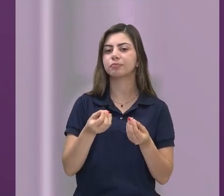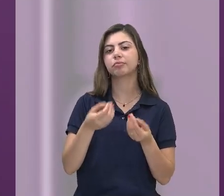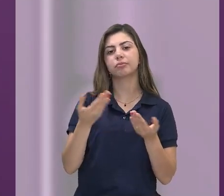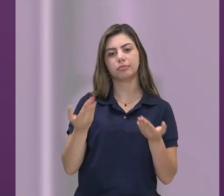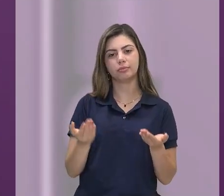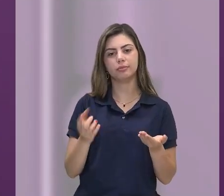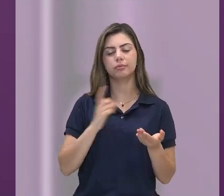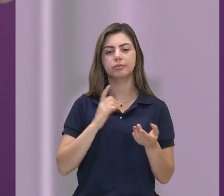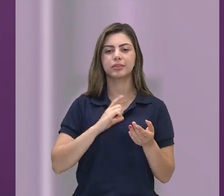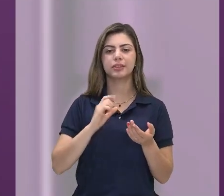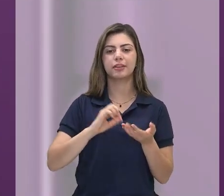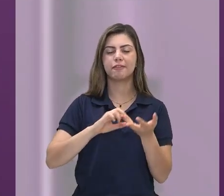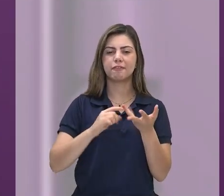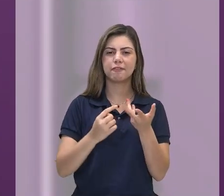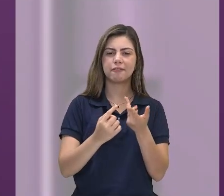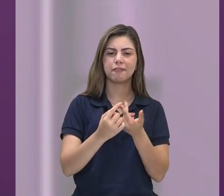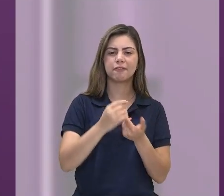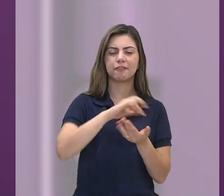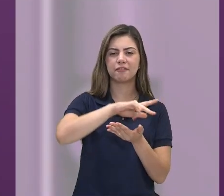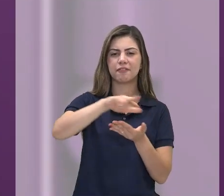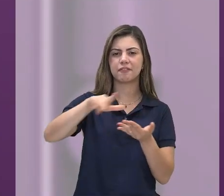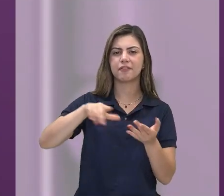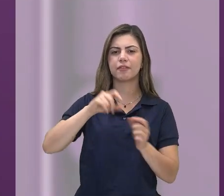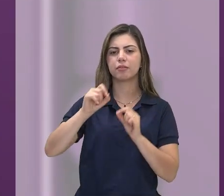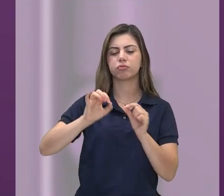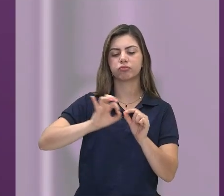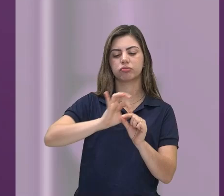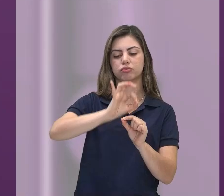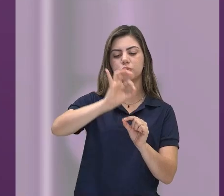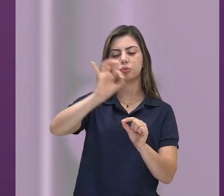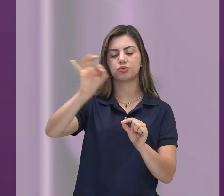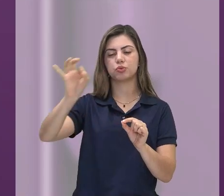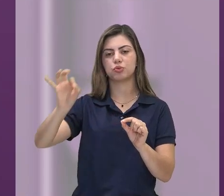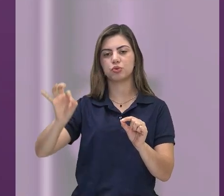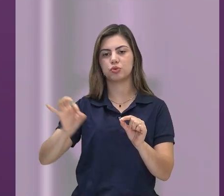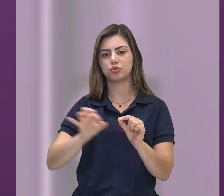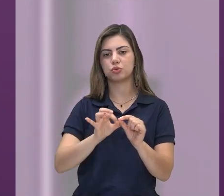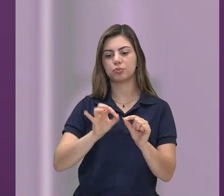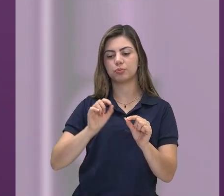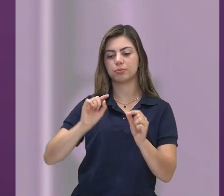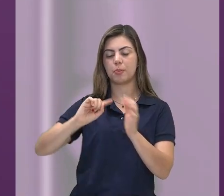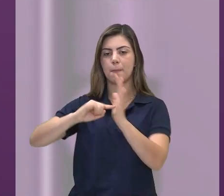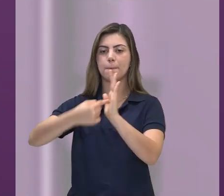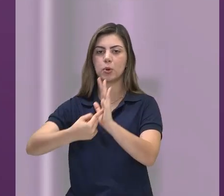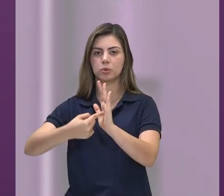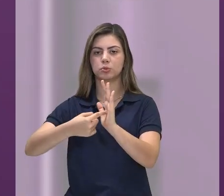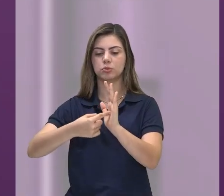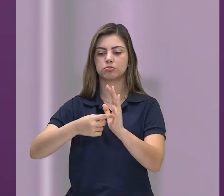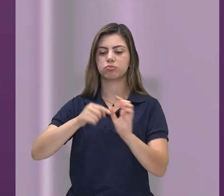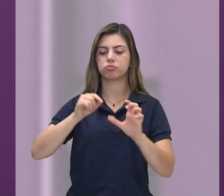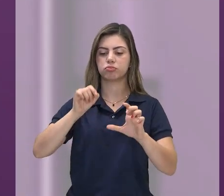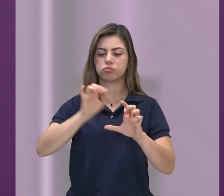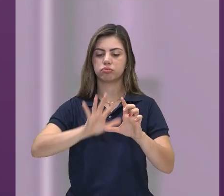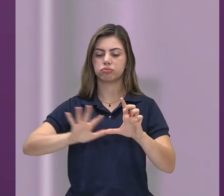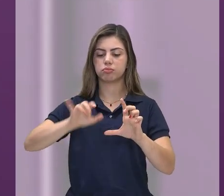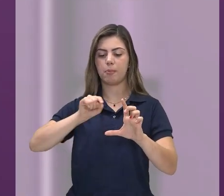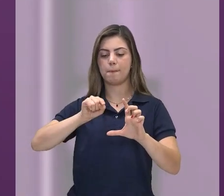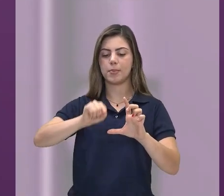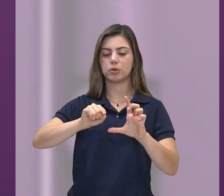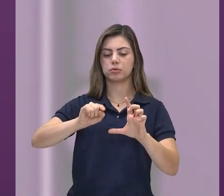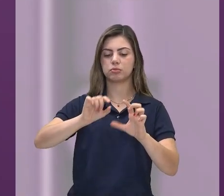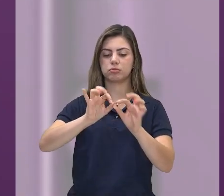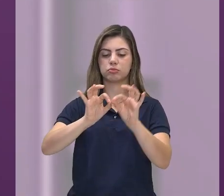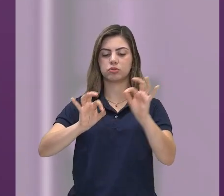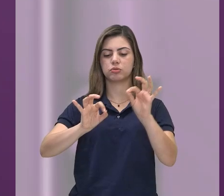dos infinitos pontos, né, que estão à mesma distância de um ponto físico, que é o centro. E essa distância